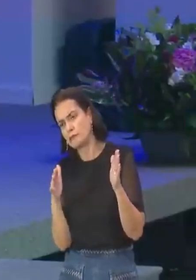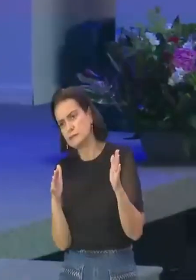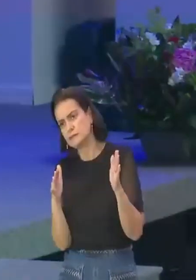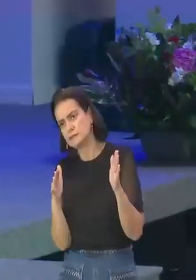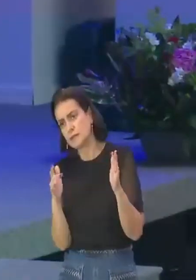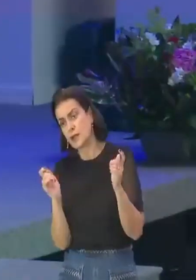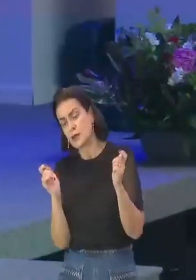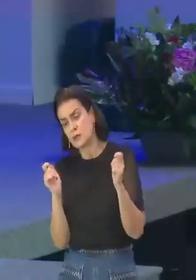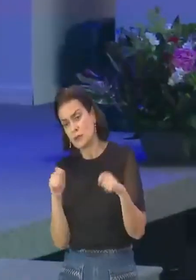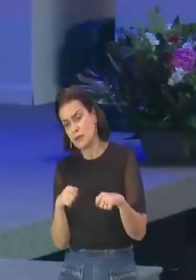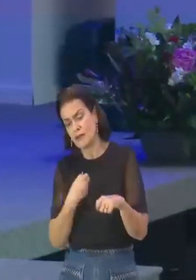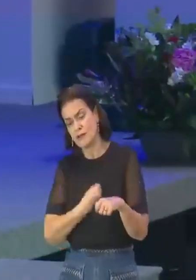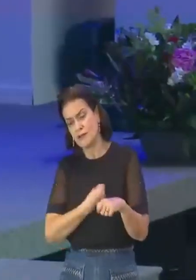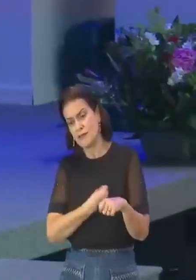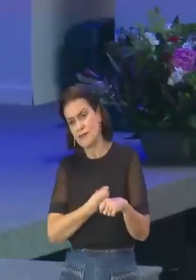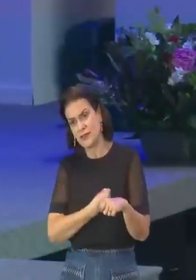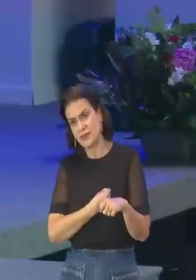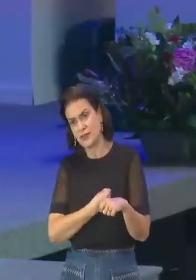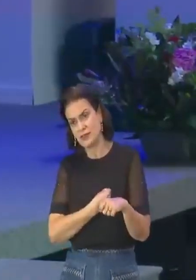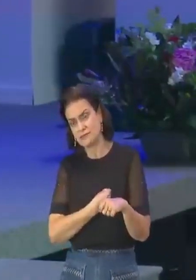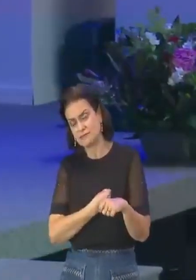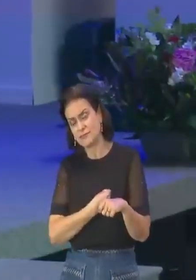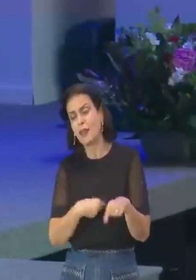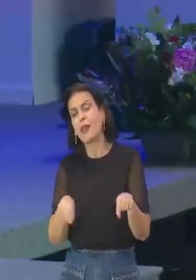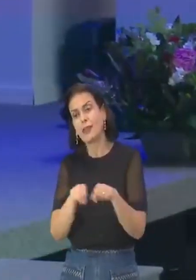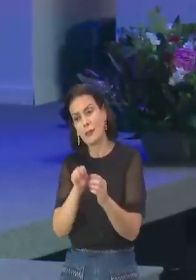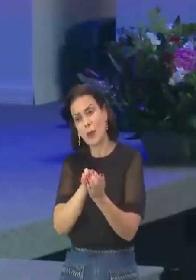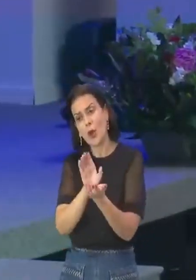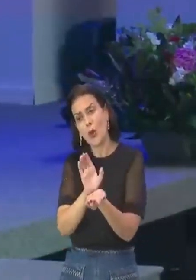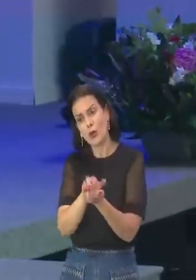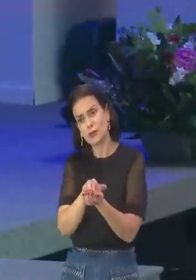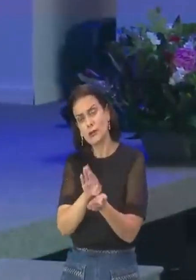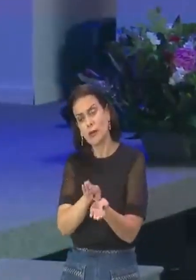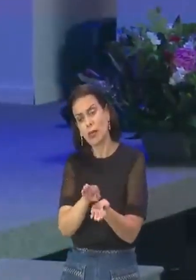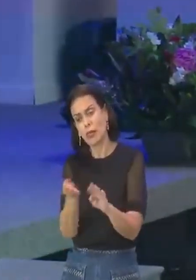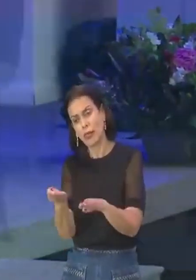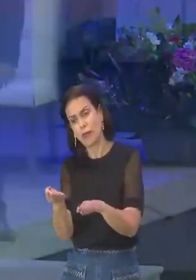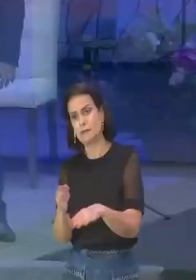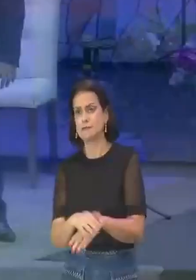que pode durar a vida e custar a vida da ostra.